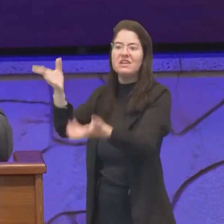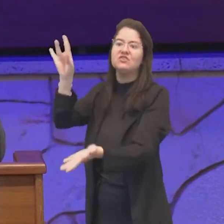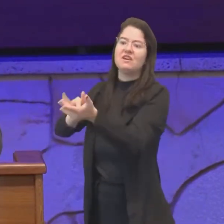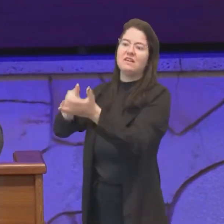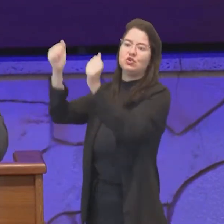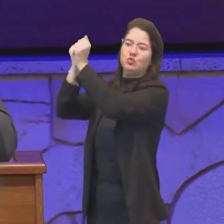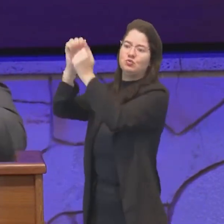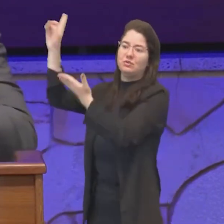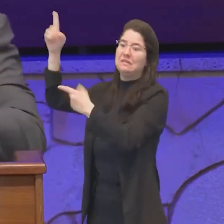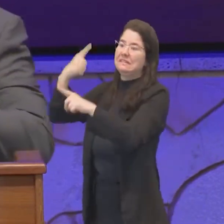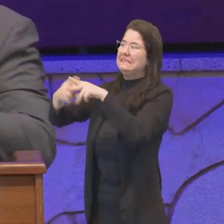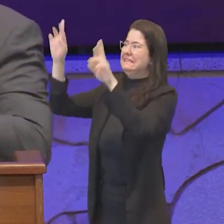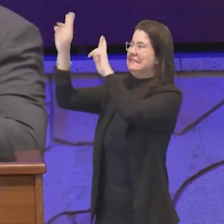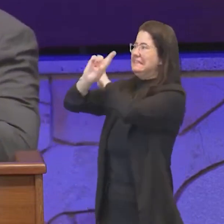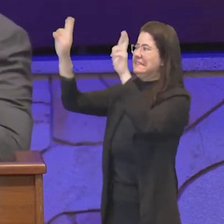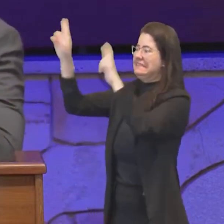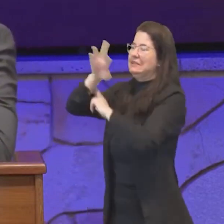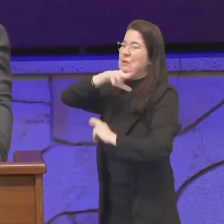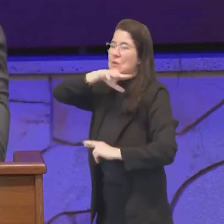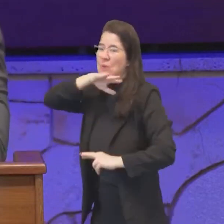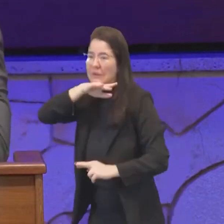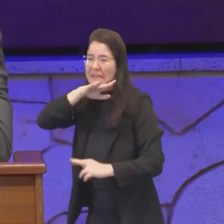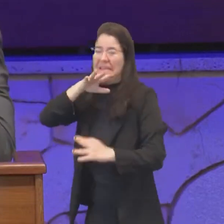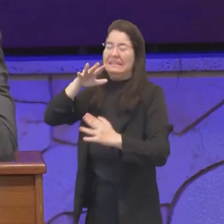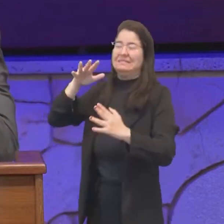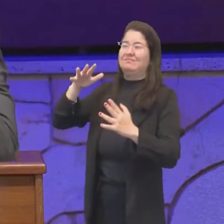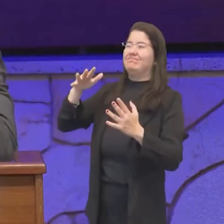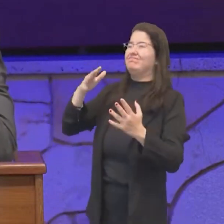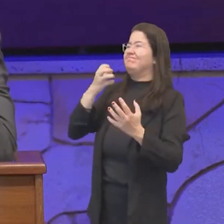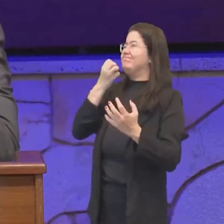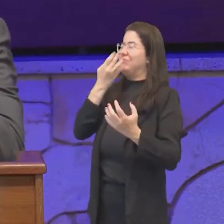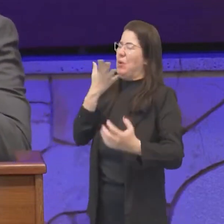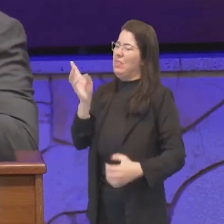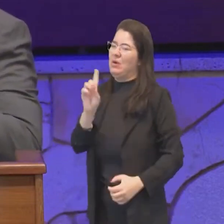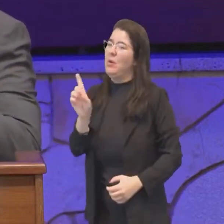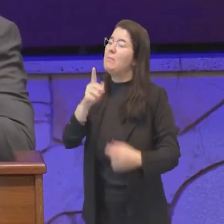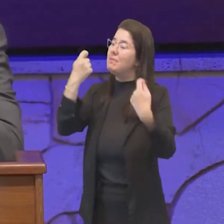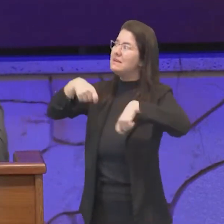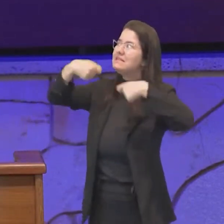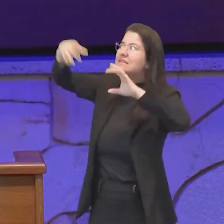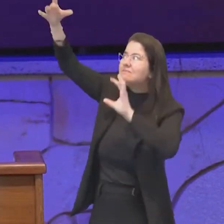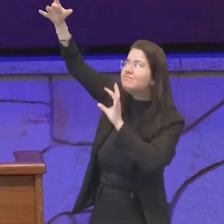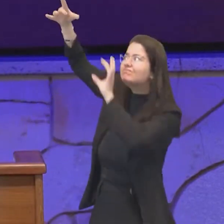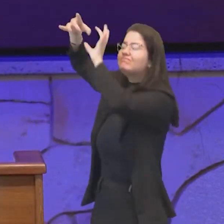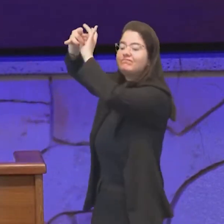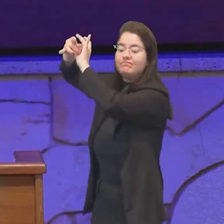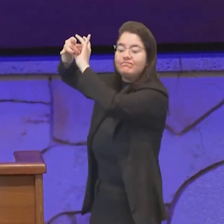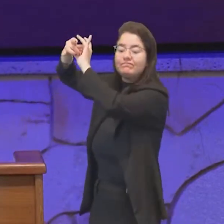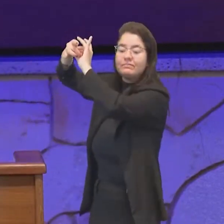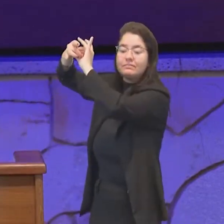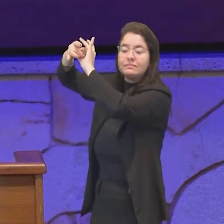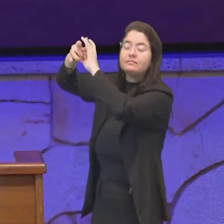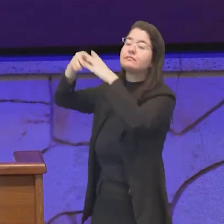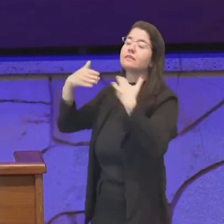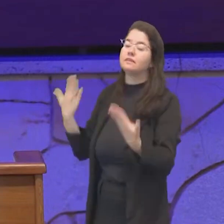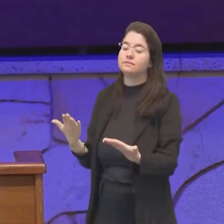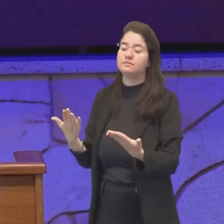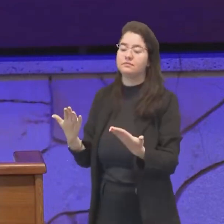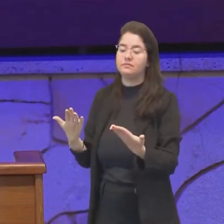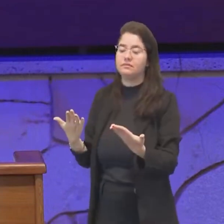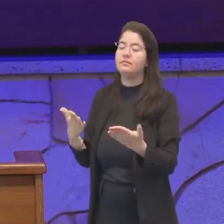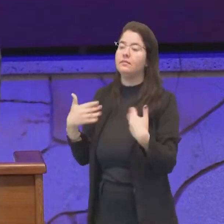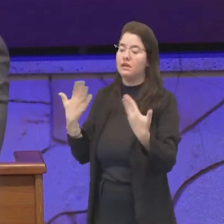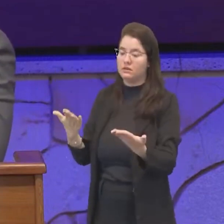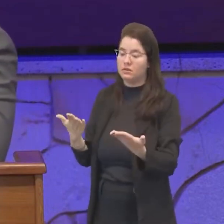Está estremecida, sim, vamos resolver essa questão. E então eles procuram, baseando